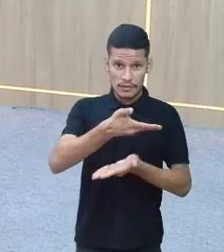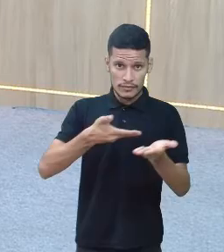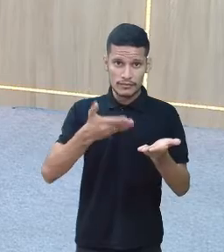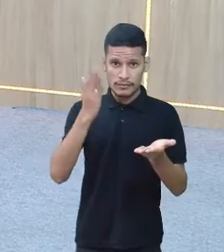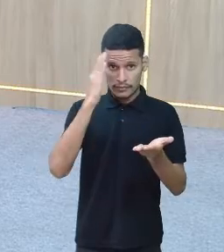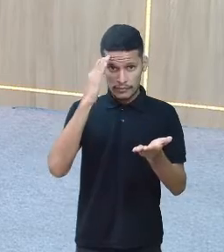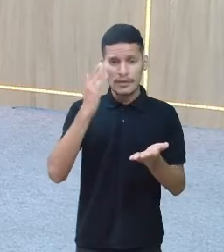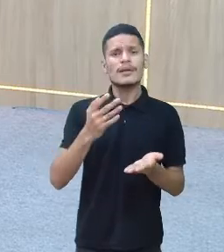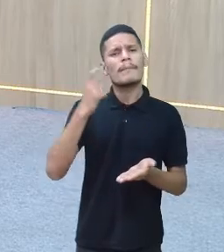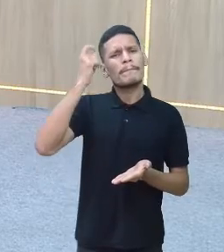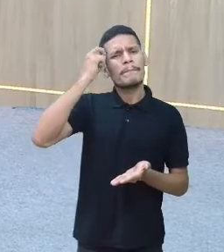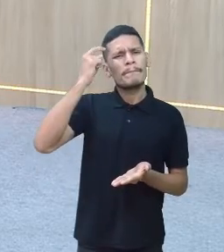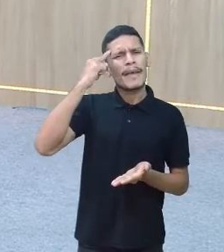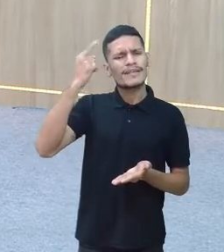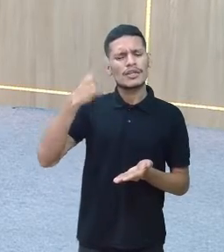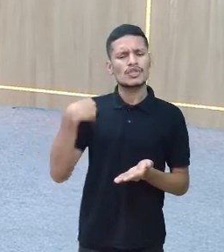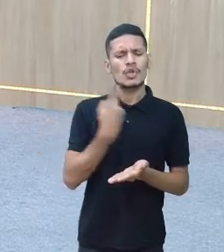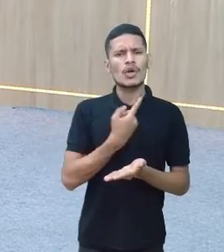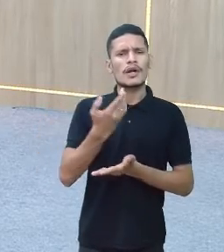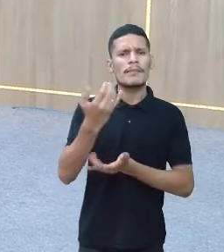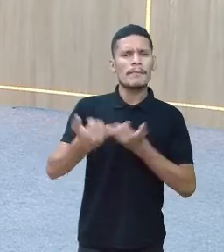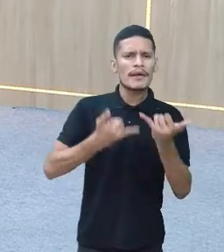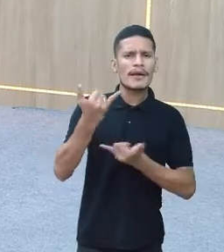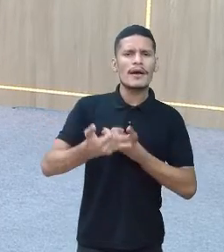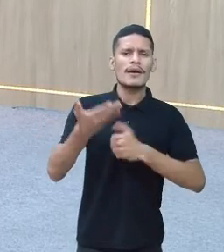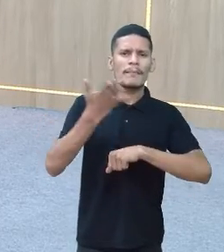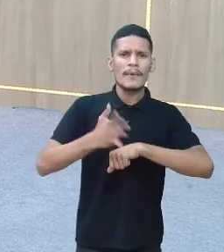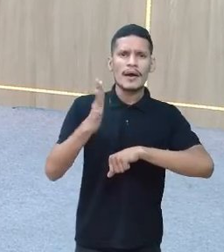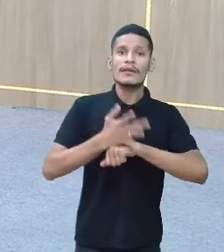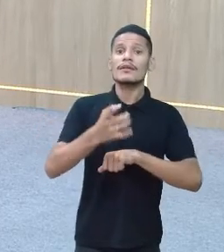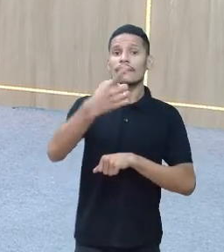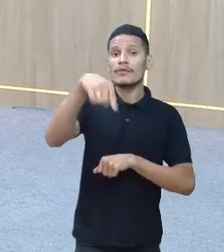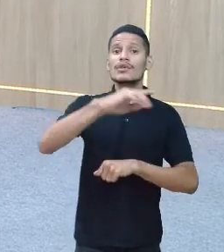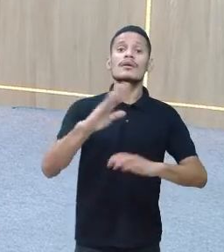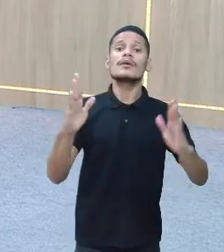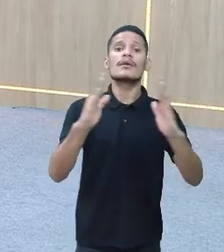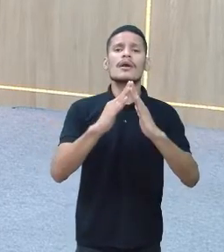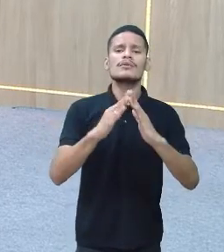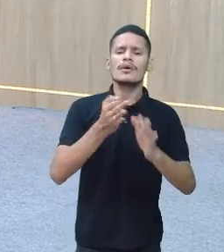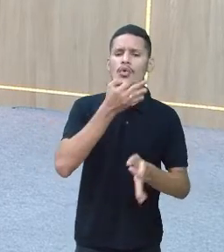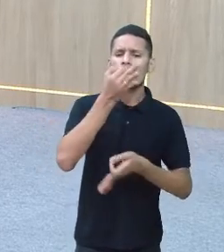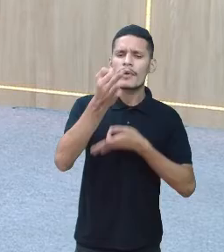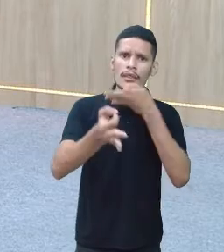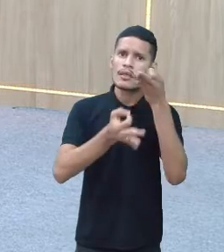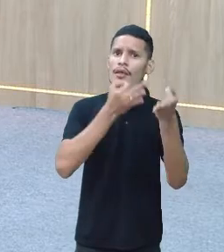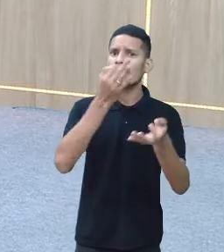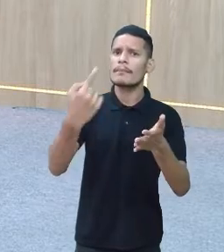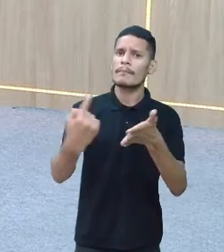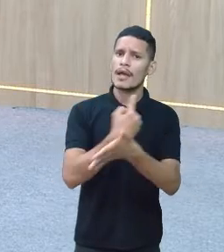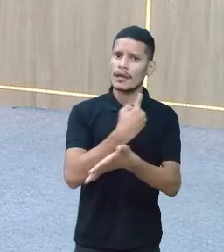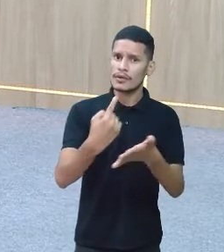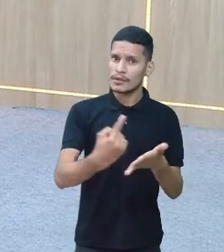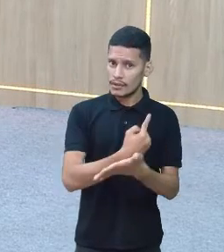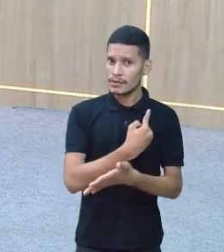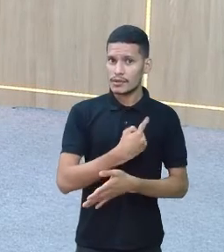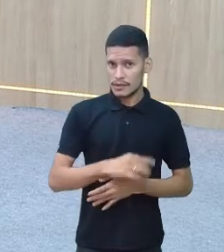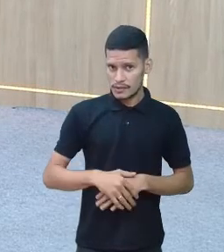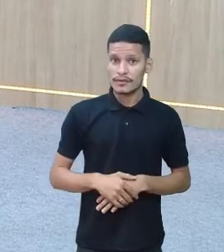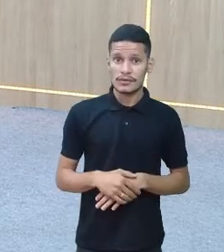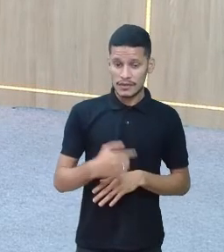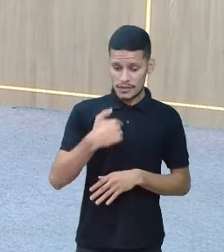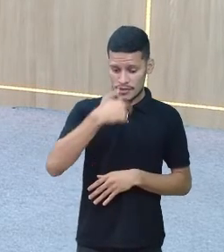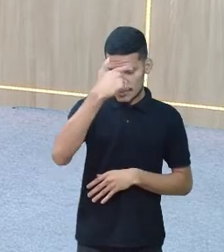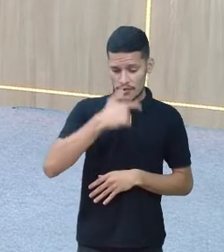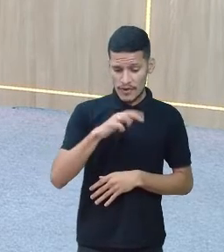brincando aqui, fazendo essa prática, essa atividade, e vocês aí comentando, fazendo perguntas, né? Bom, eu